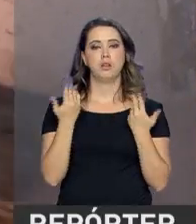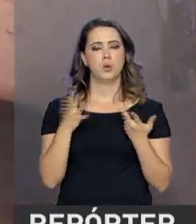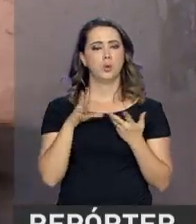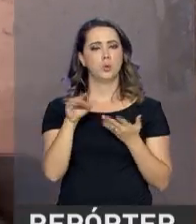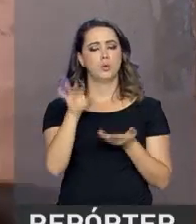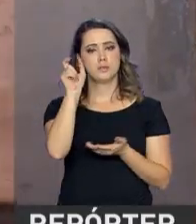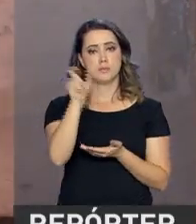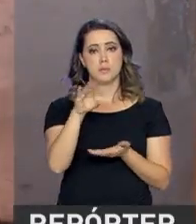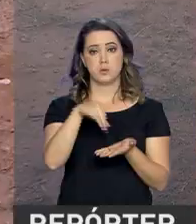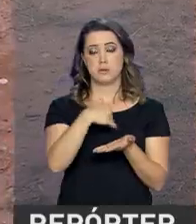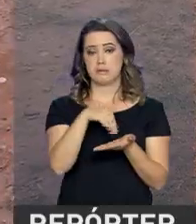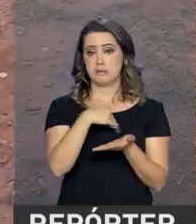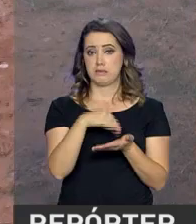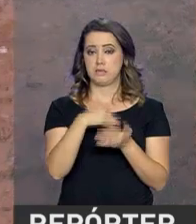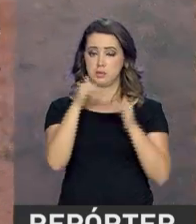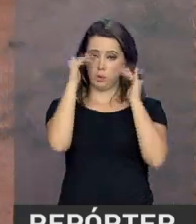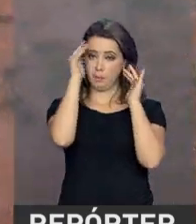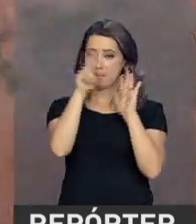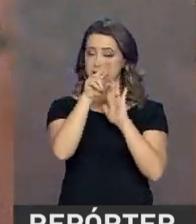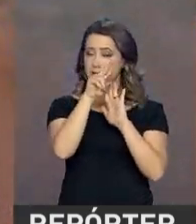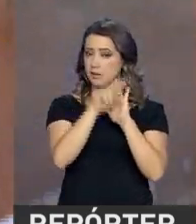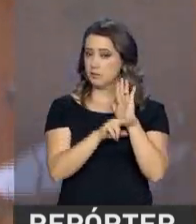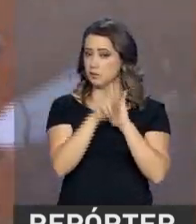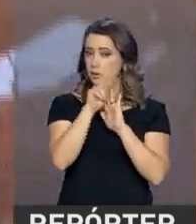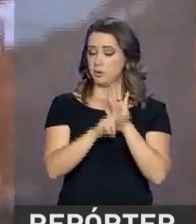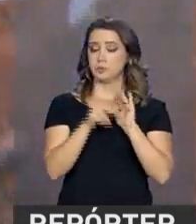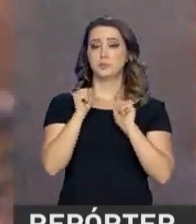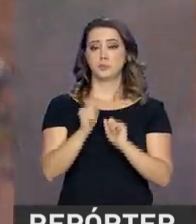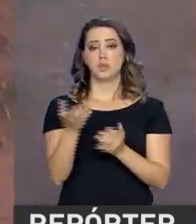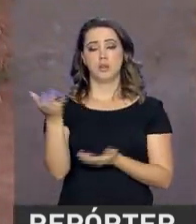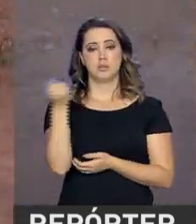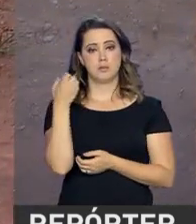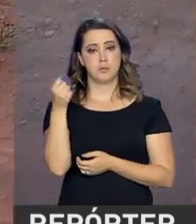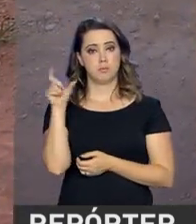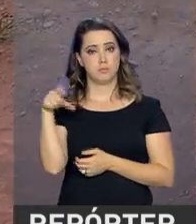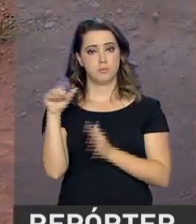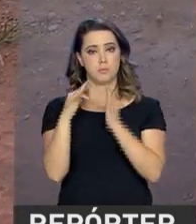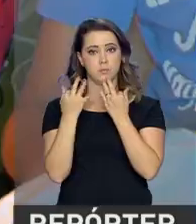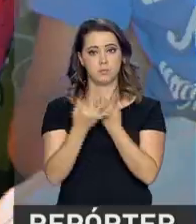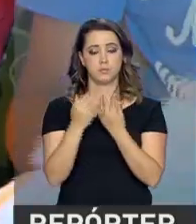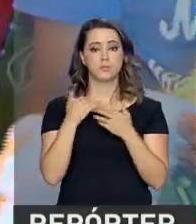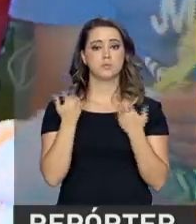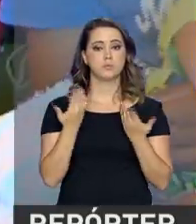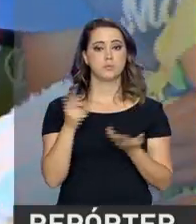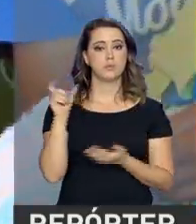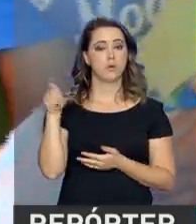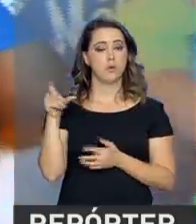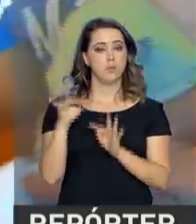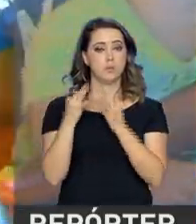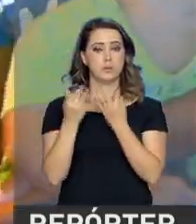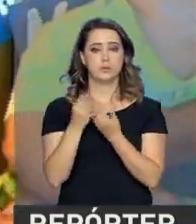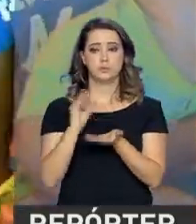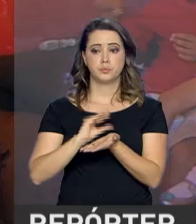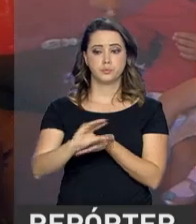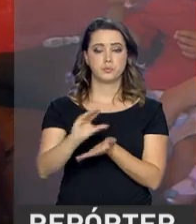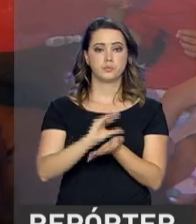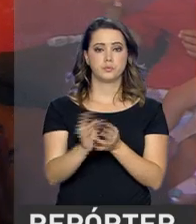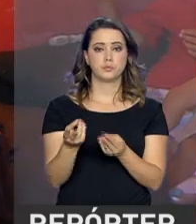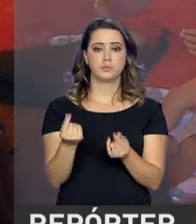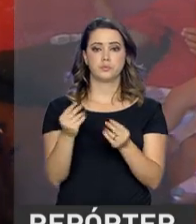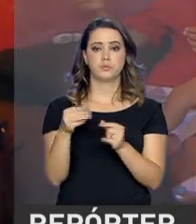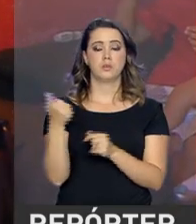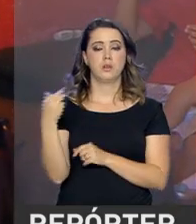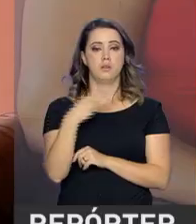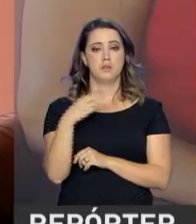que atenderam aos critérios para participar do programa estão recebendo o benefício o bolsa família transfere recursos a